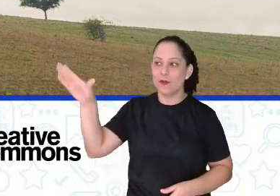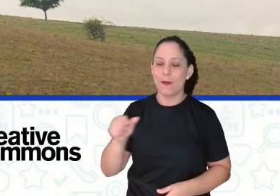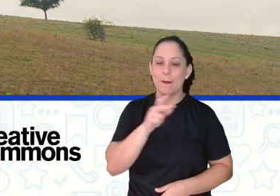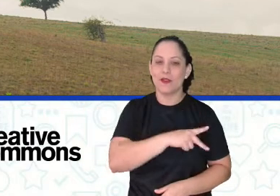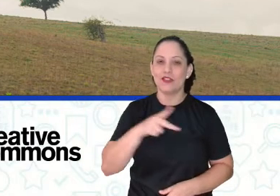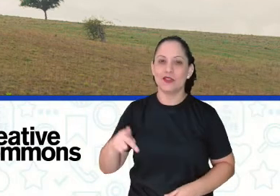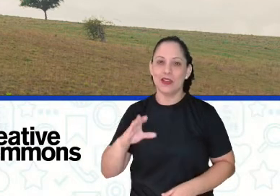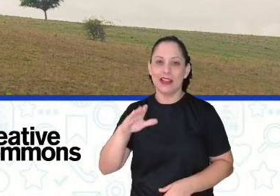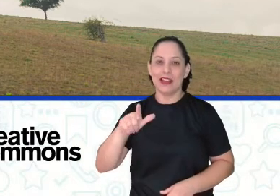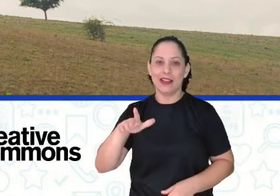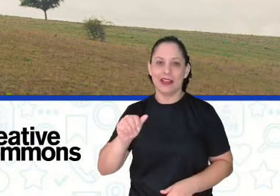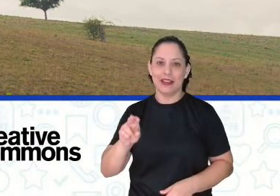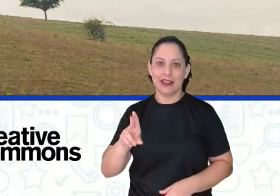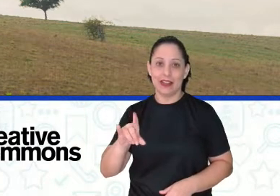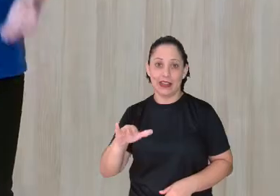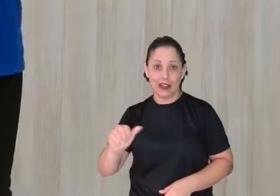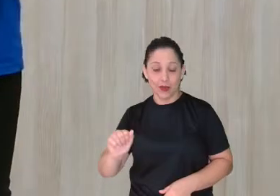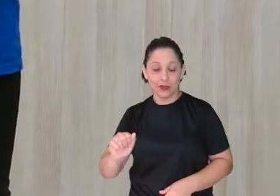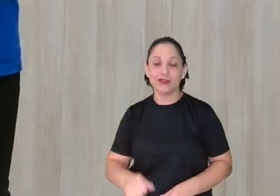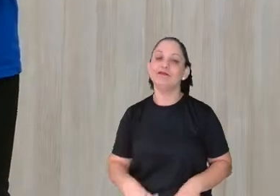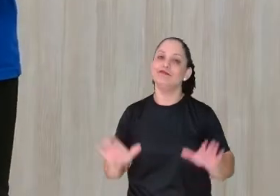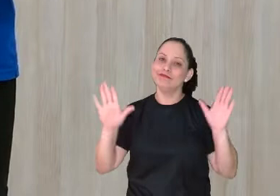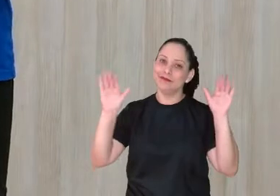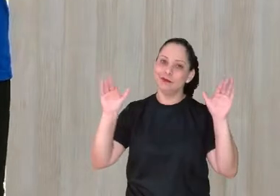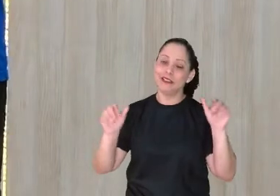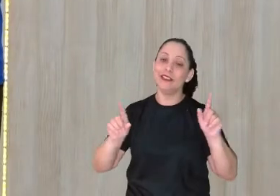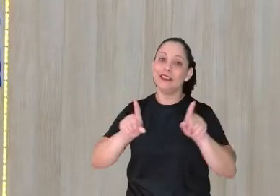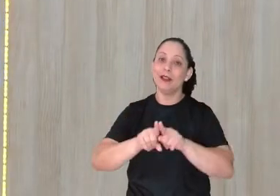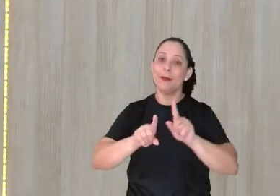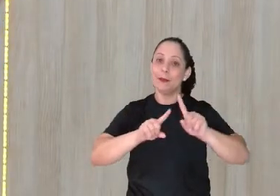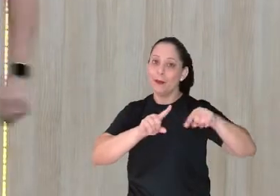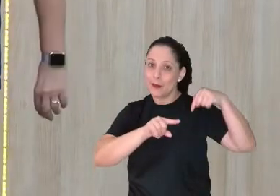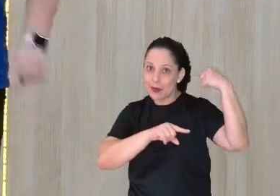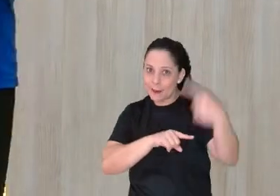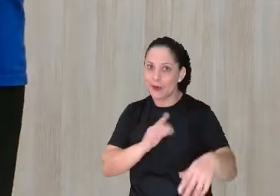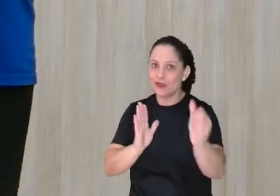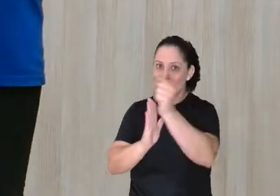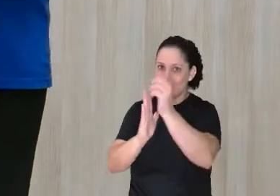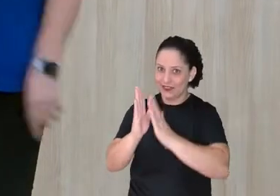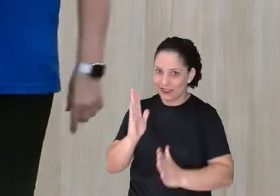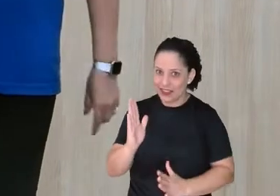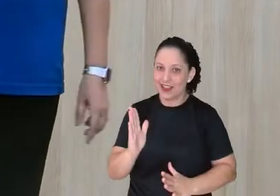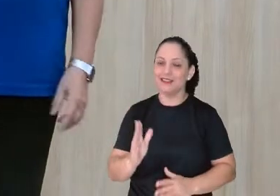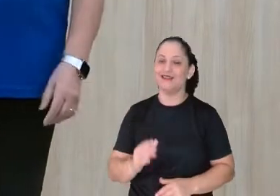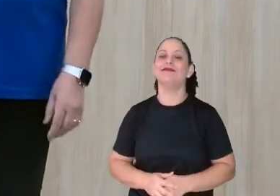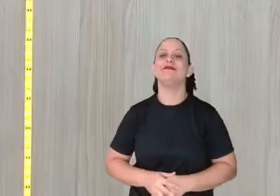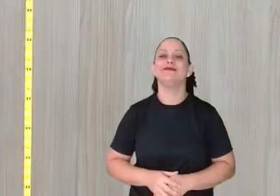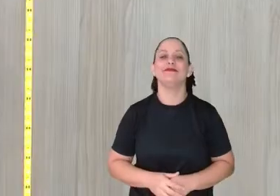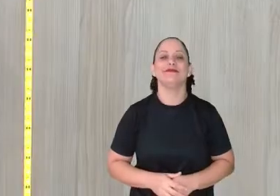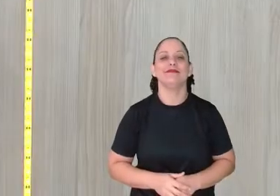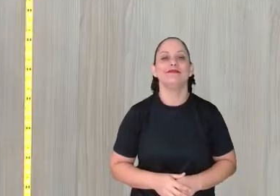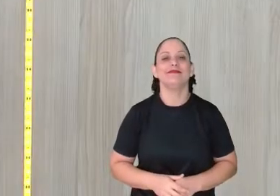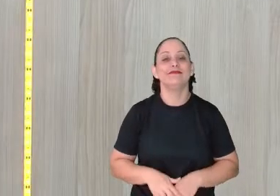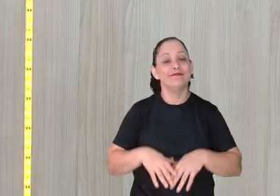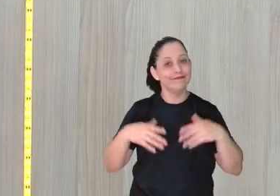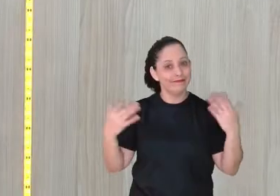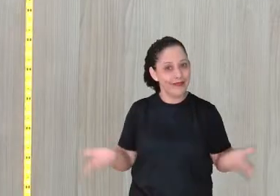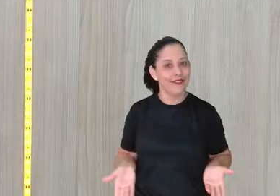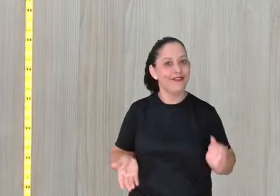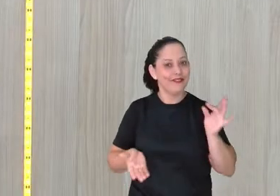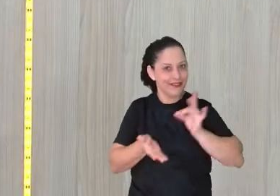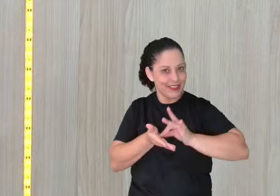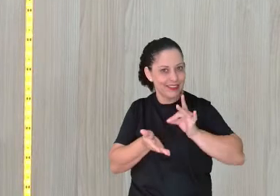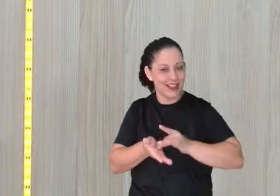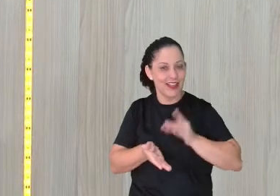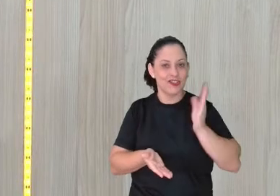que ela vai se despedir de vocês, e eu volto lembrando a atividade que vocês já começaram. Bem, pessoal, estamos